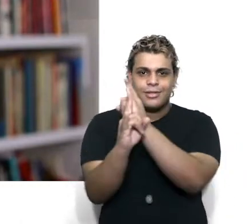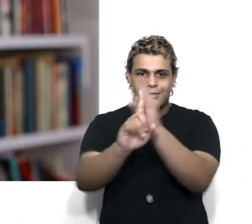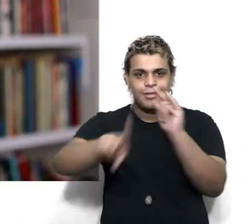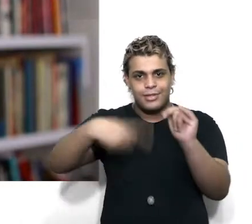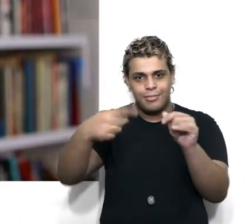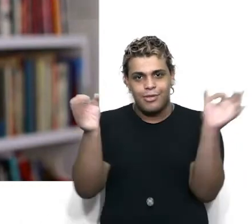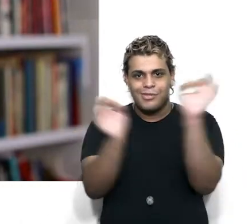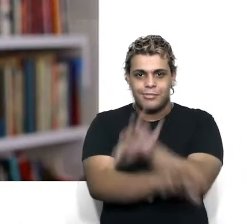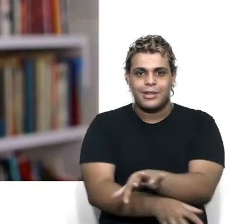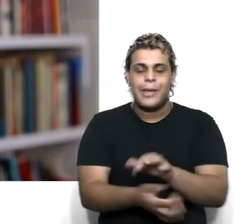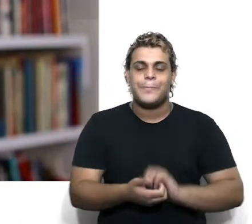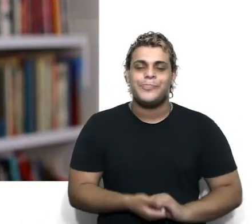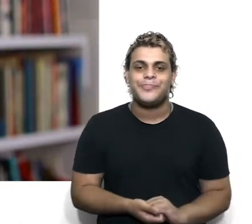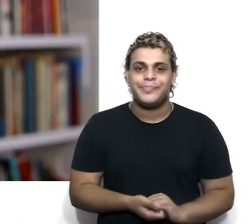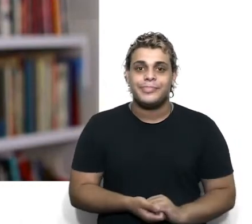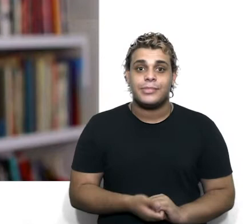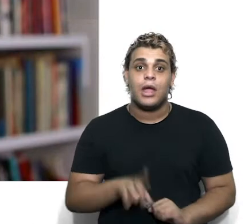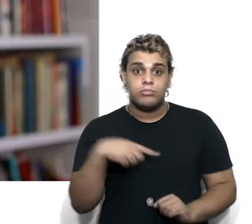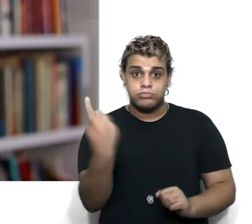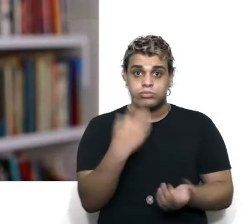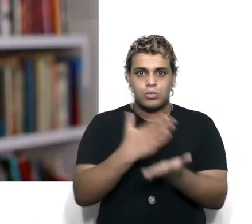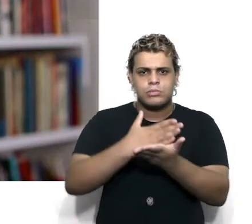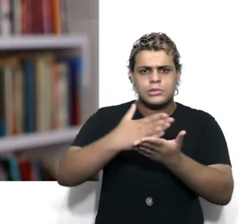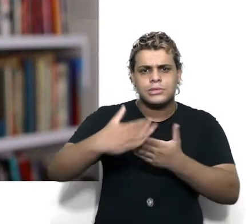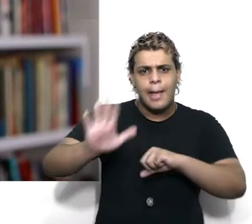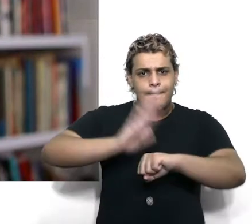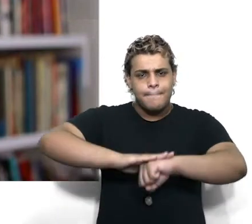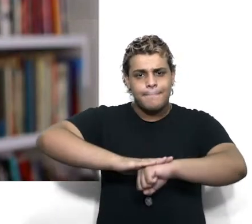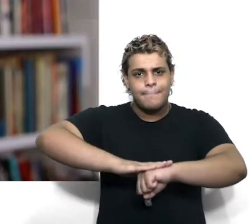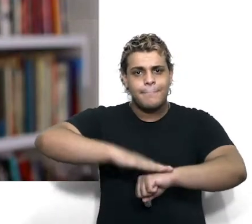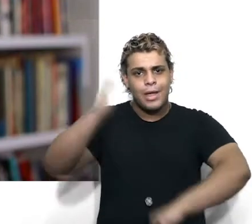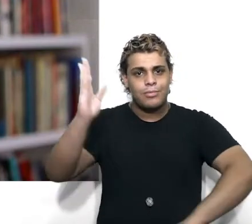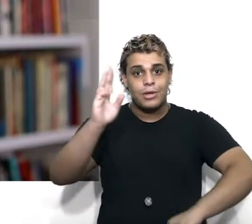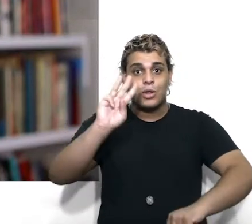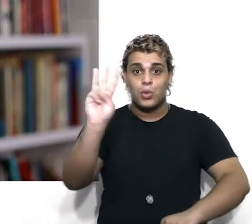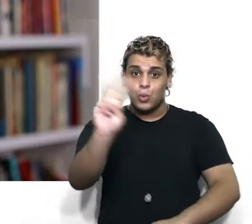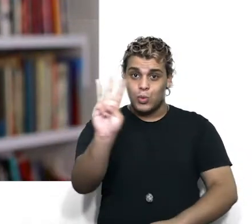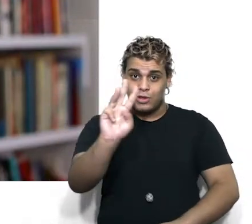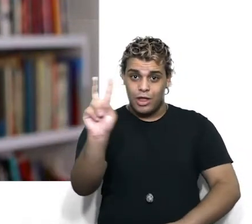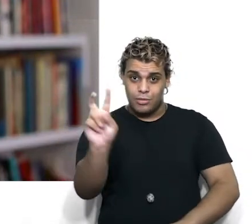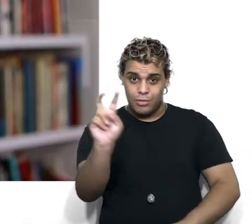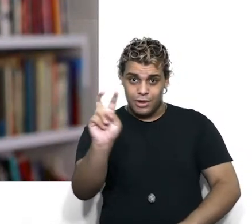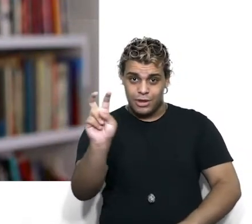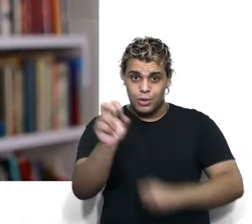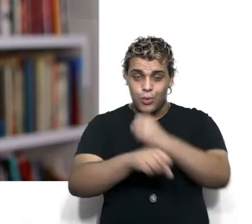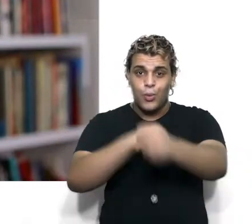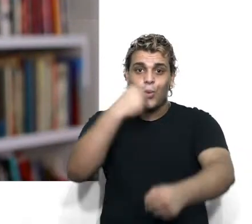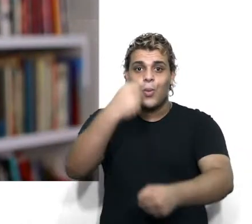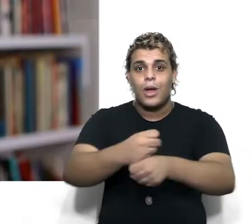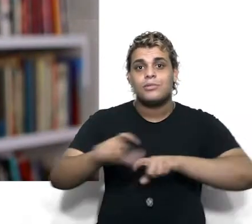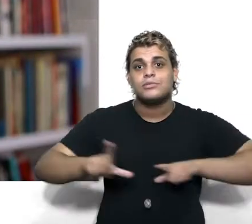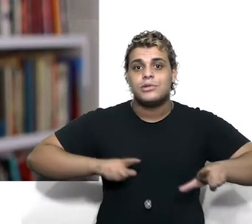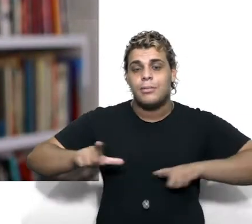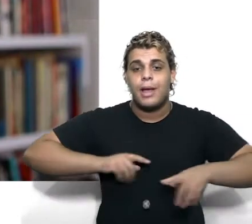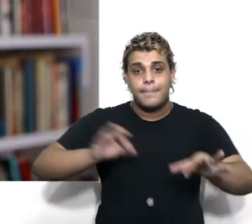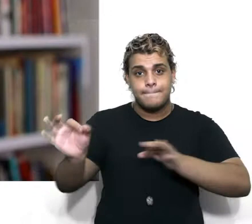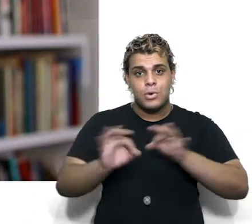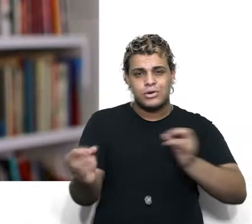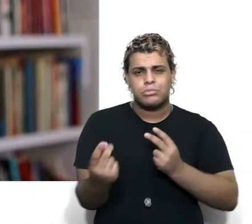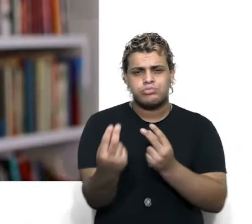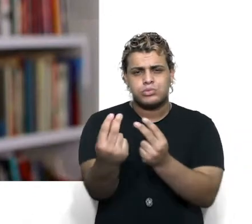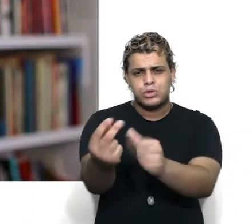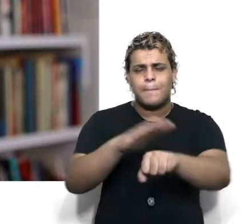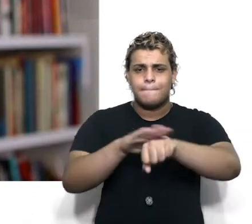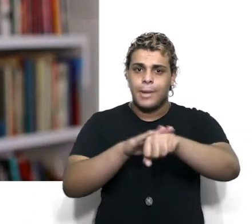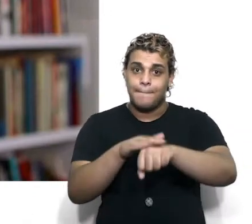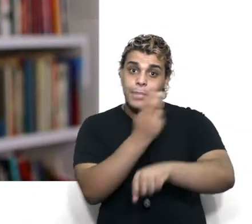que terminar. O escritor e apresentador Afonso Borges está sentado em um escritório. Ao fundo, há